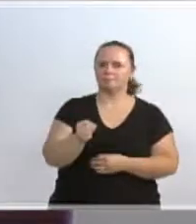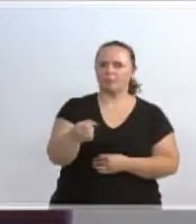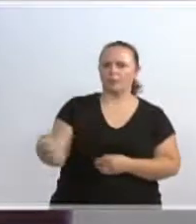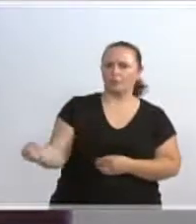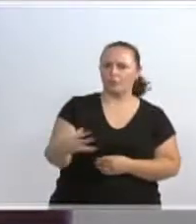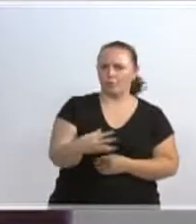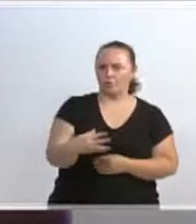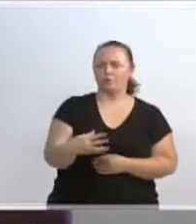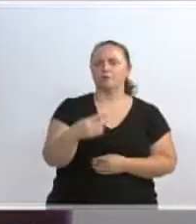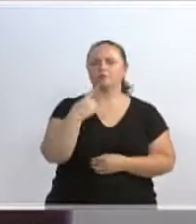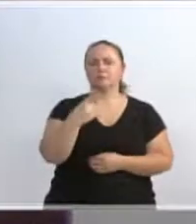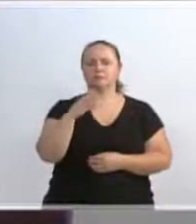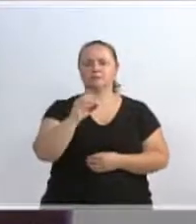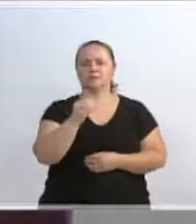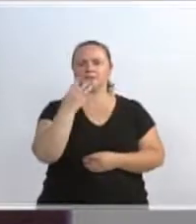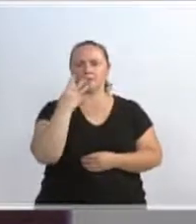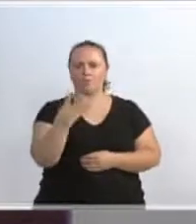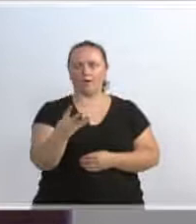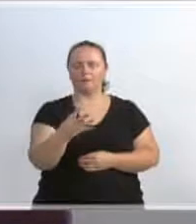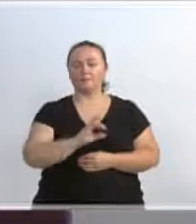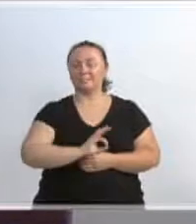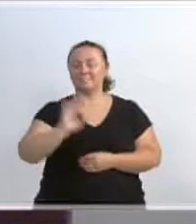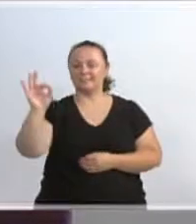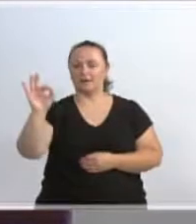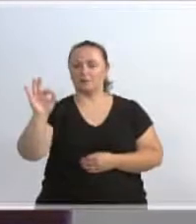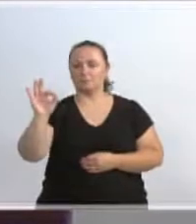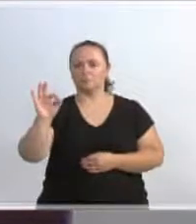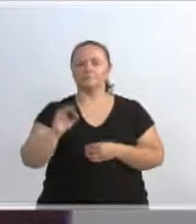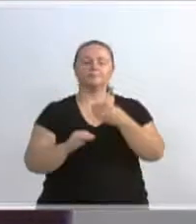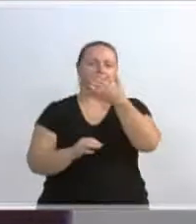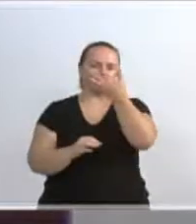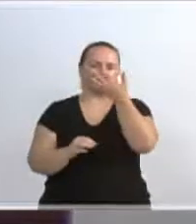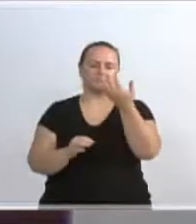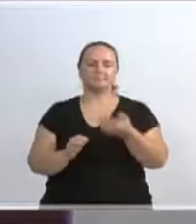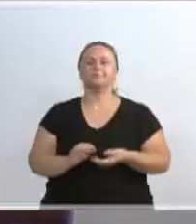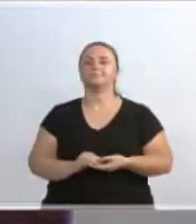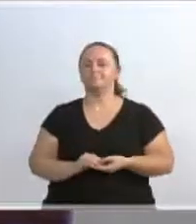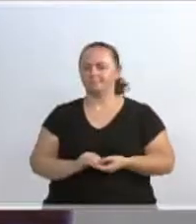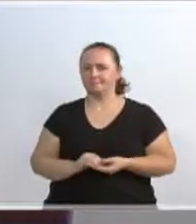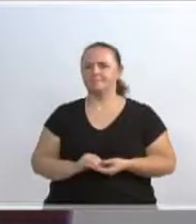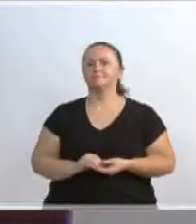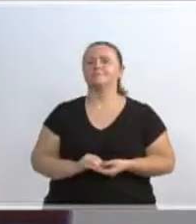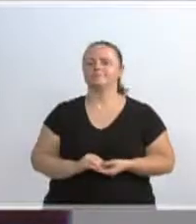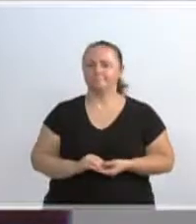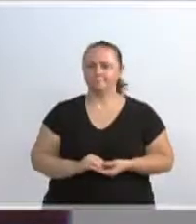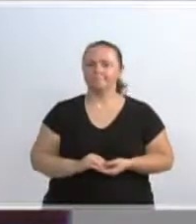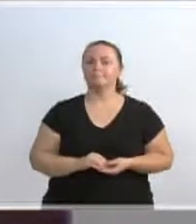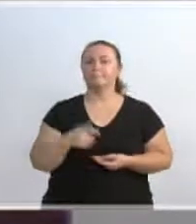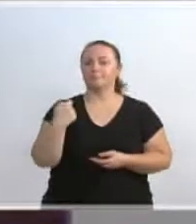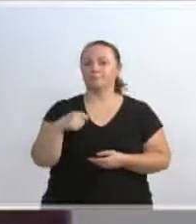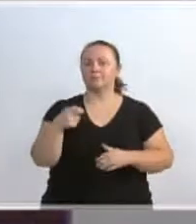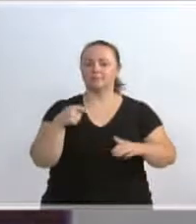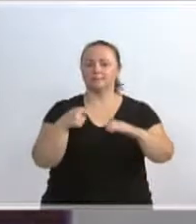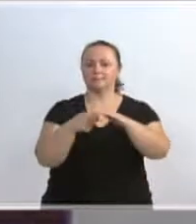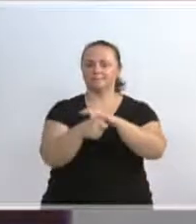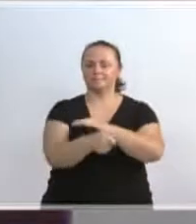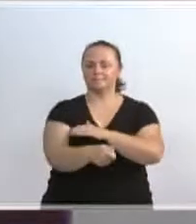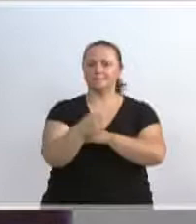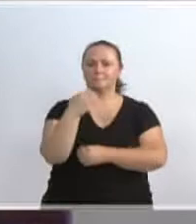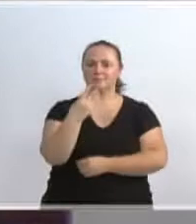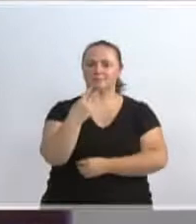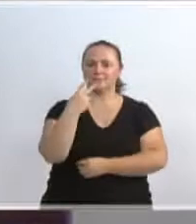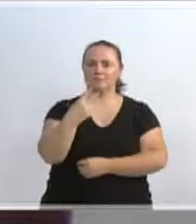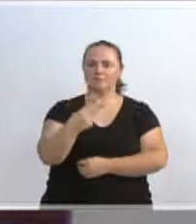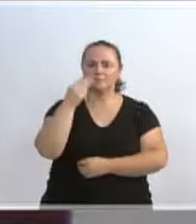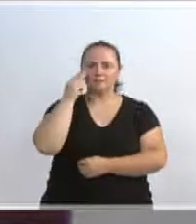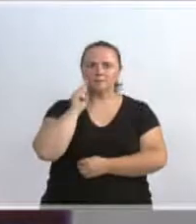mais 104 veículos zero quilômetros. Isso demanda um investimento de 32 milhões. A